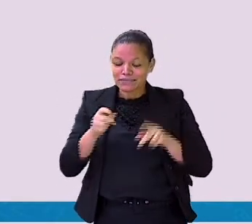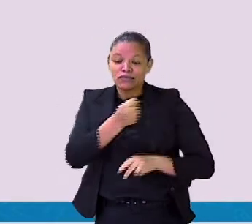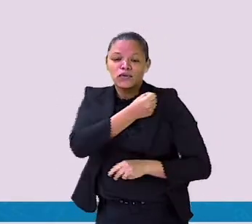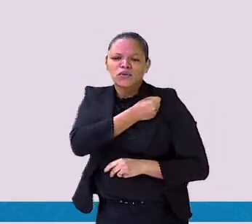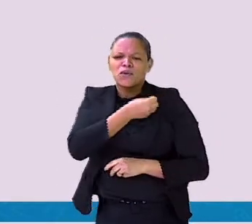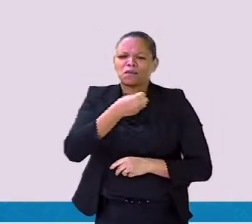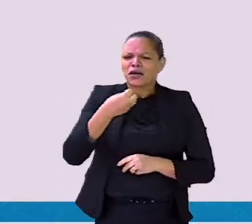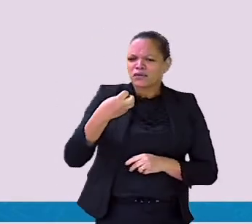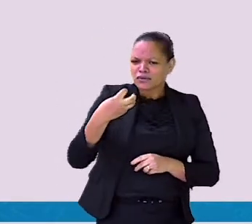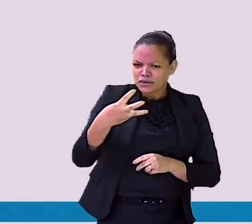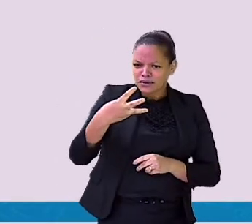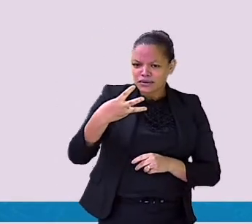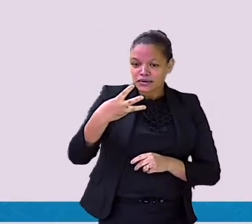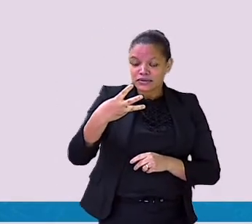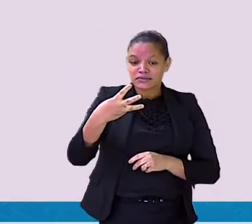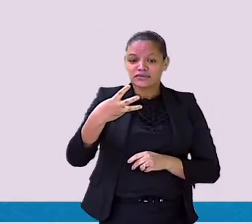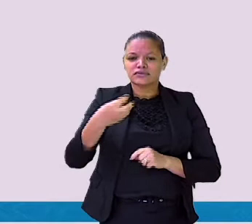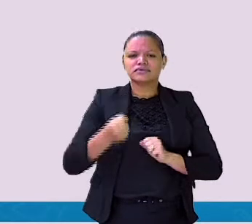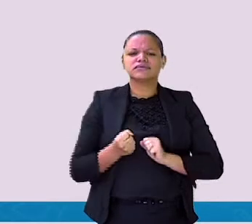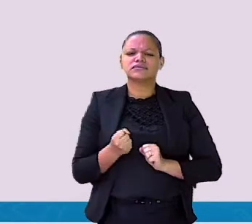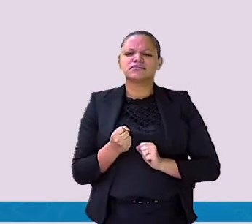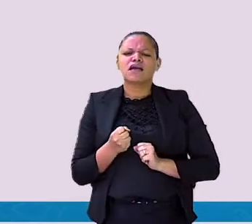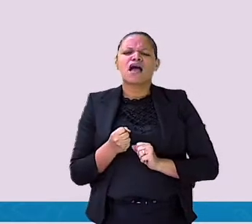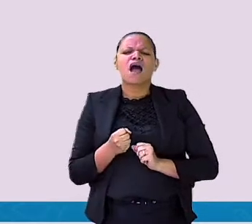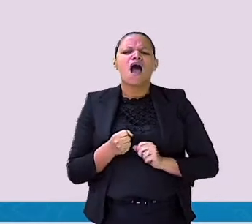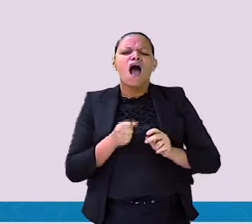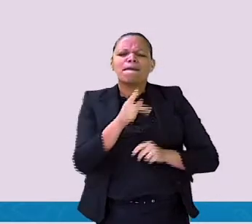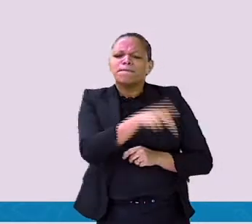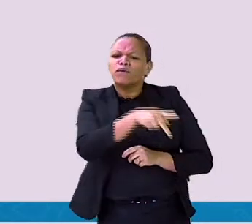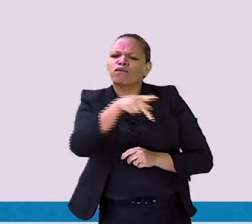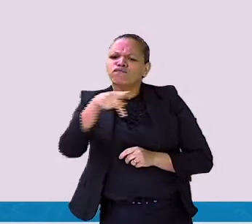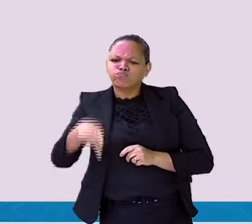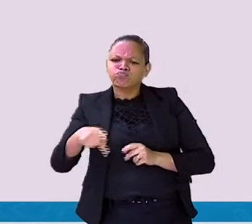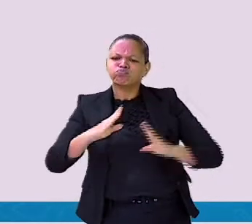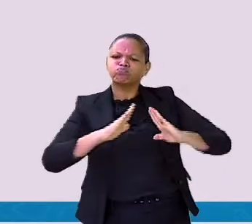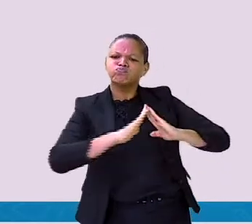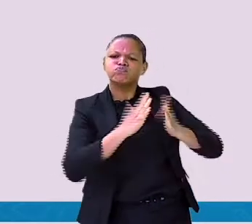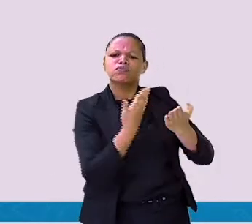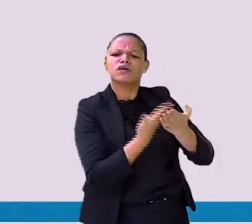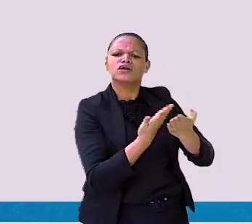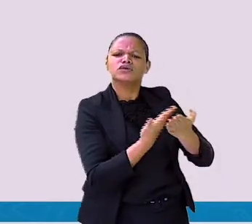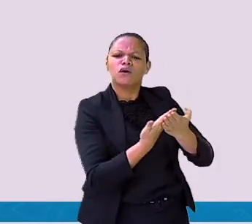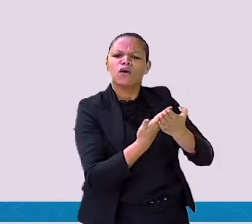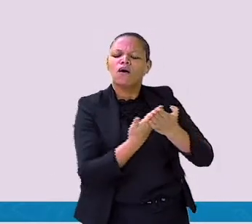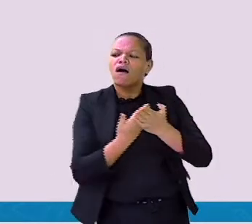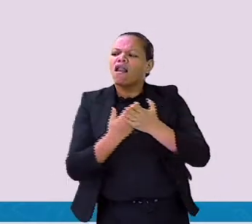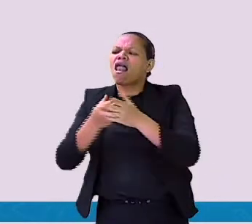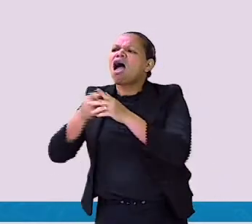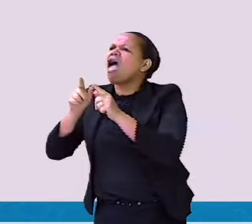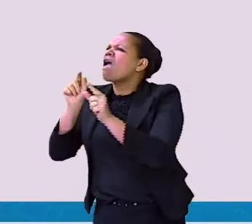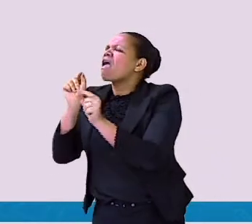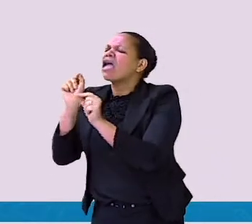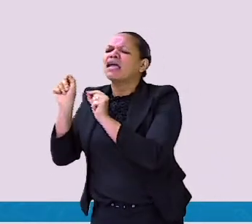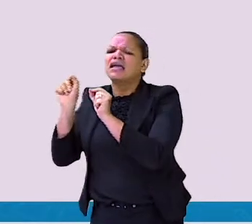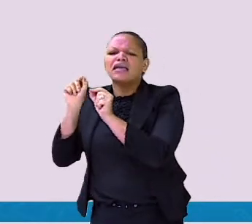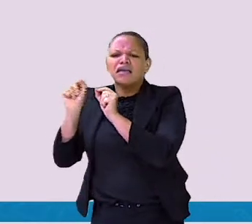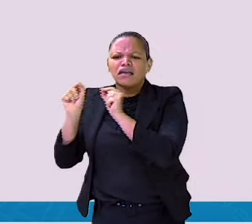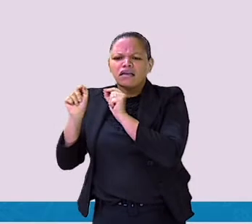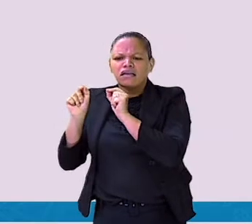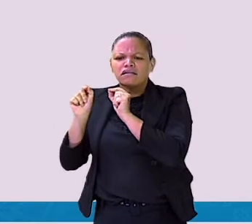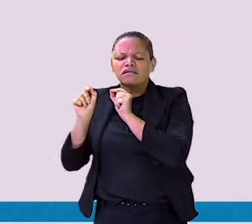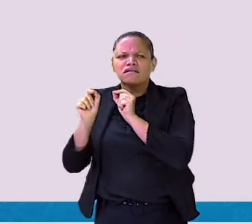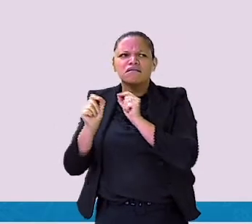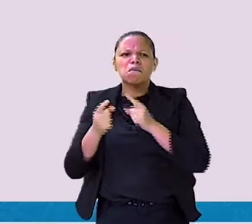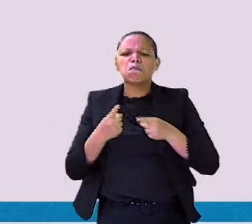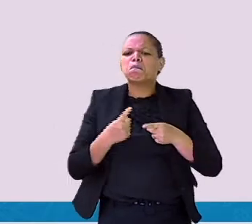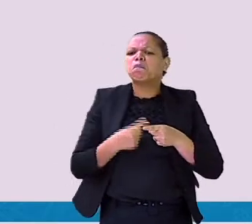Número 3. Quem é a professora da escola e por quê? Lembra que lá no nosso